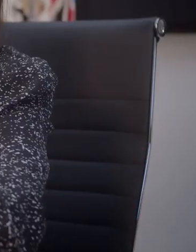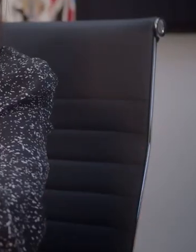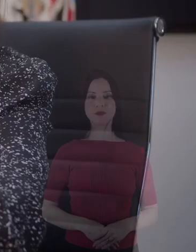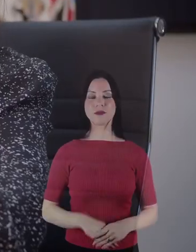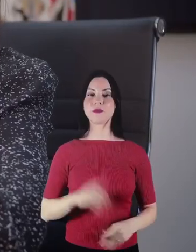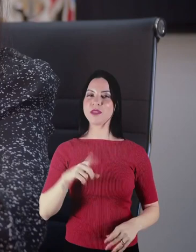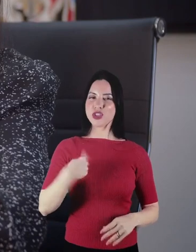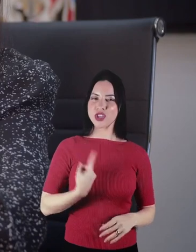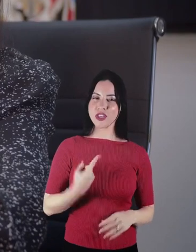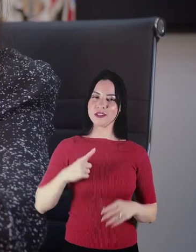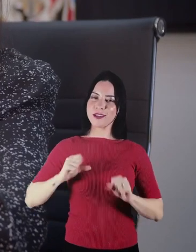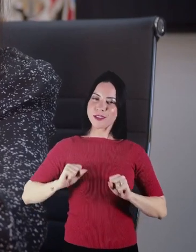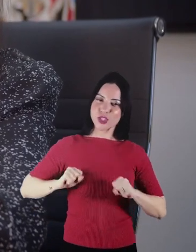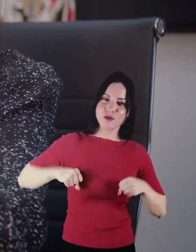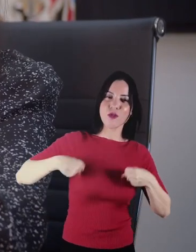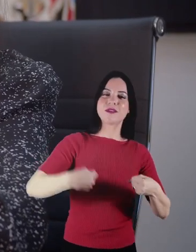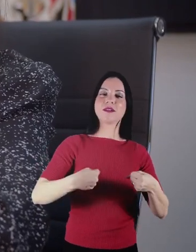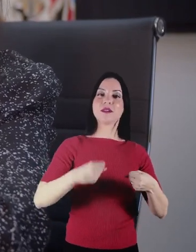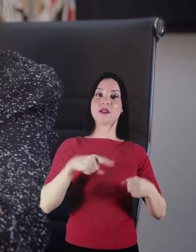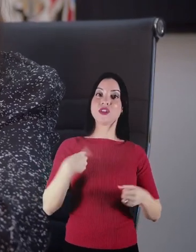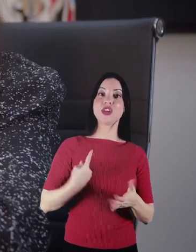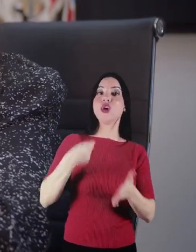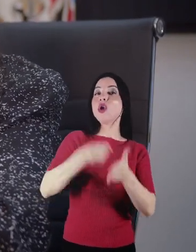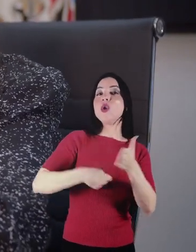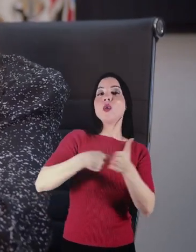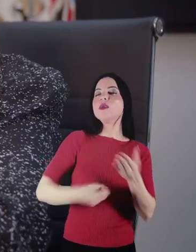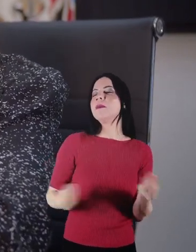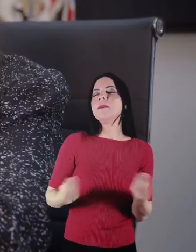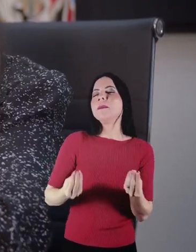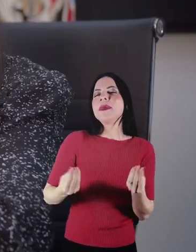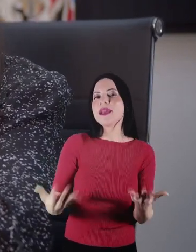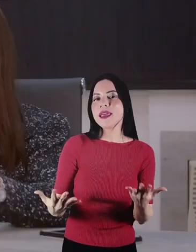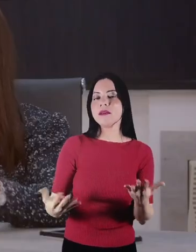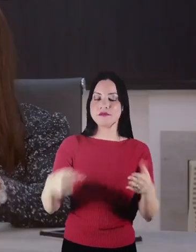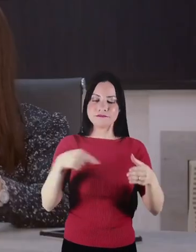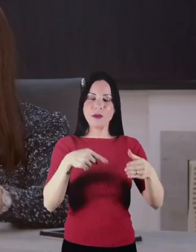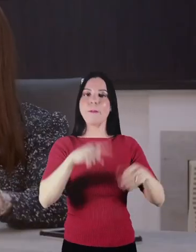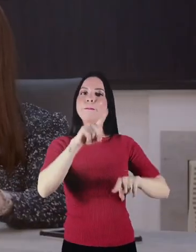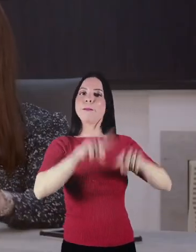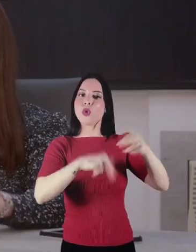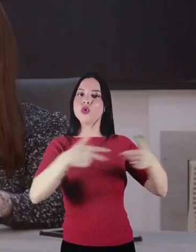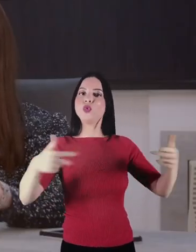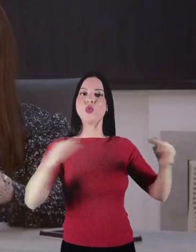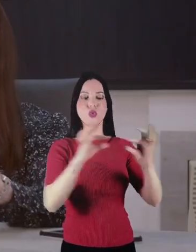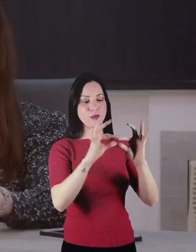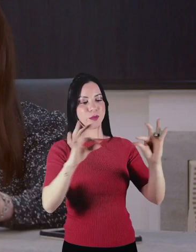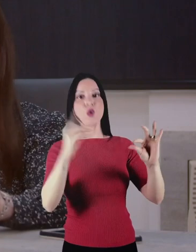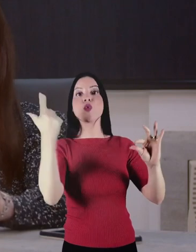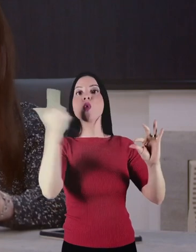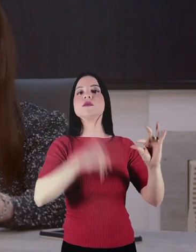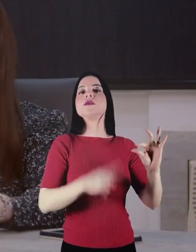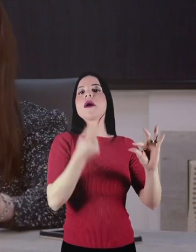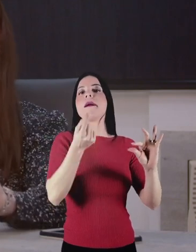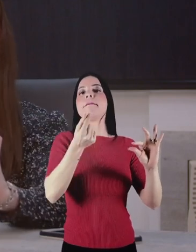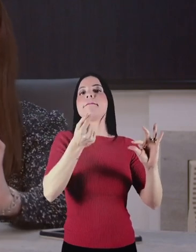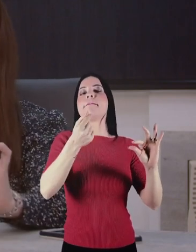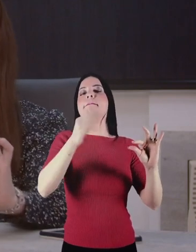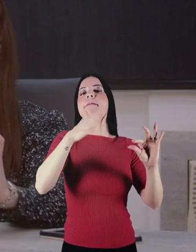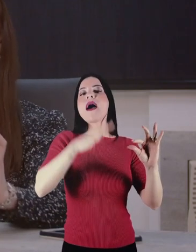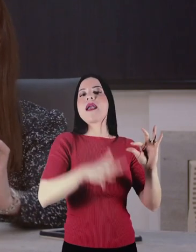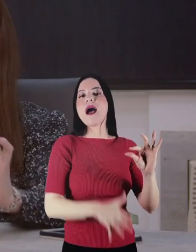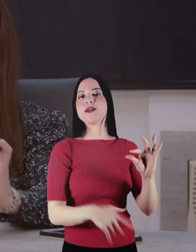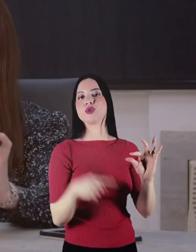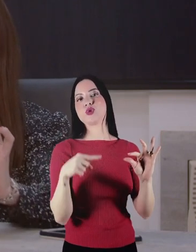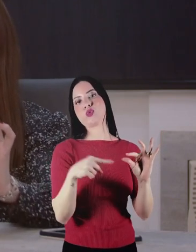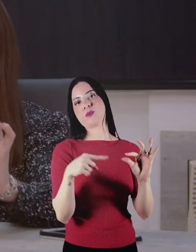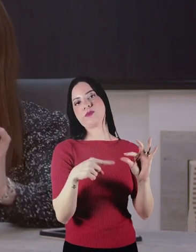tem buscado e o que a gente está lutando é para que realmente esse produto seja um produto barato, para que